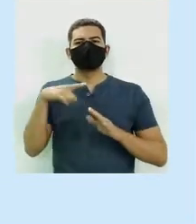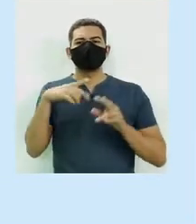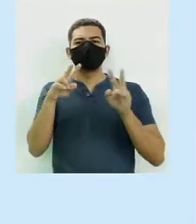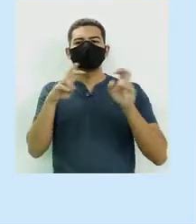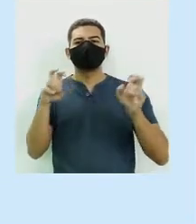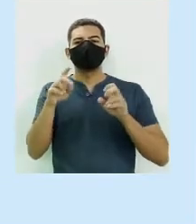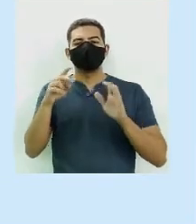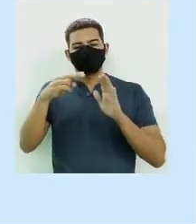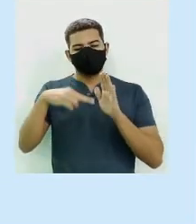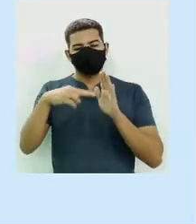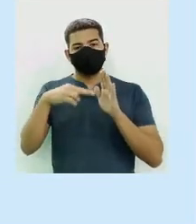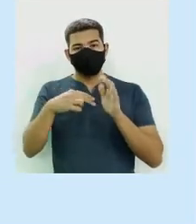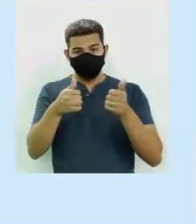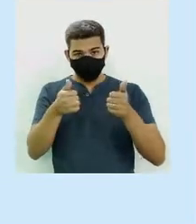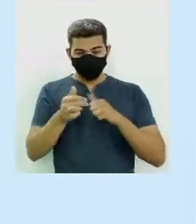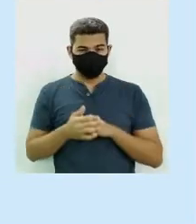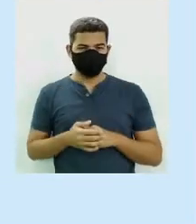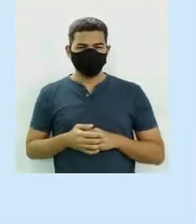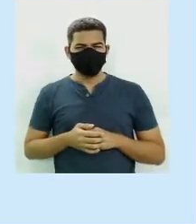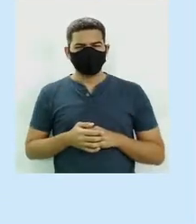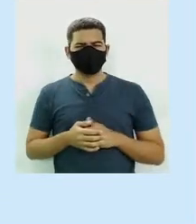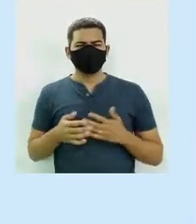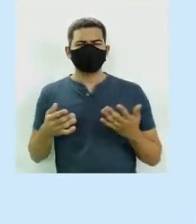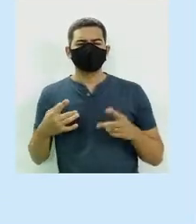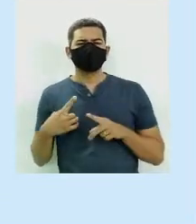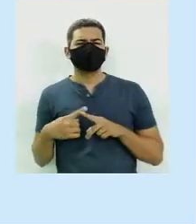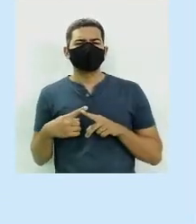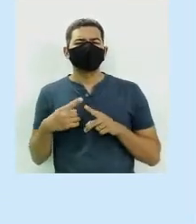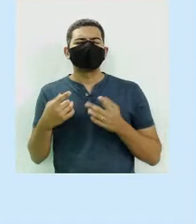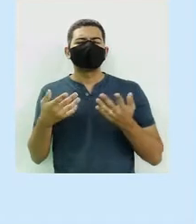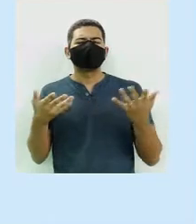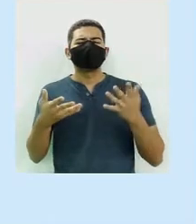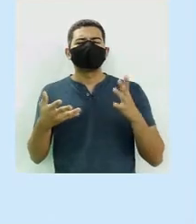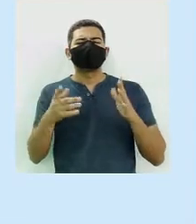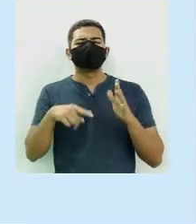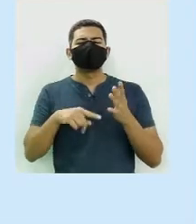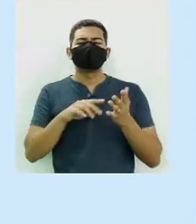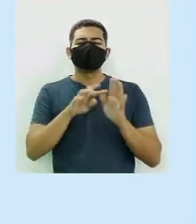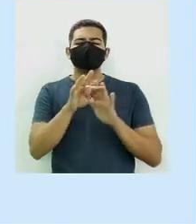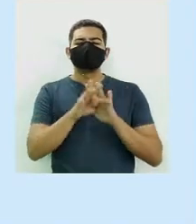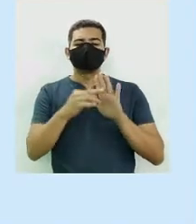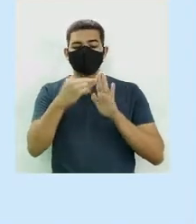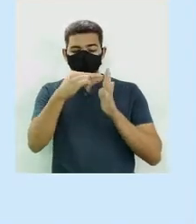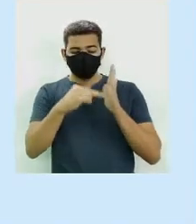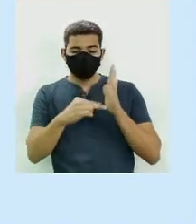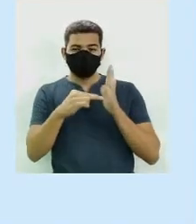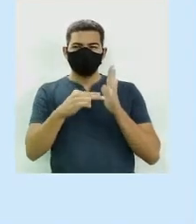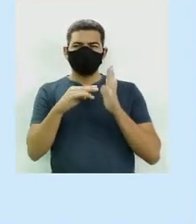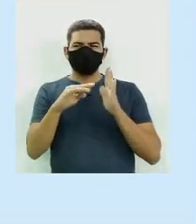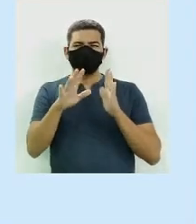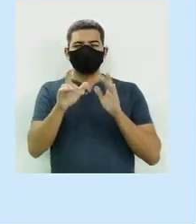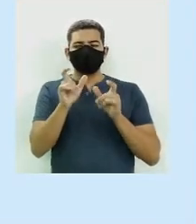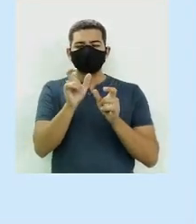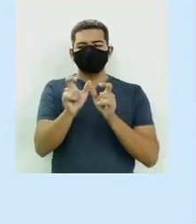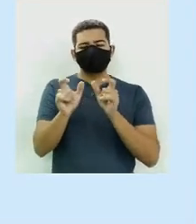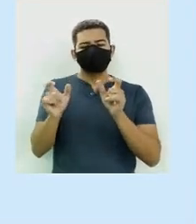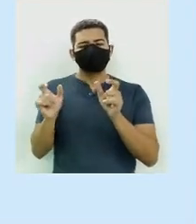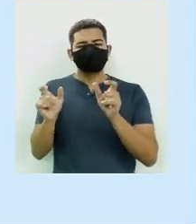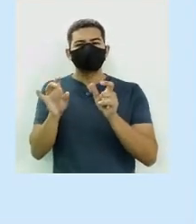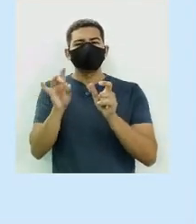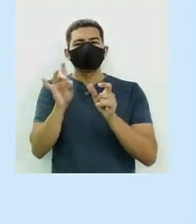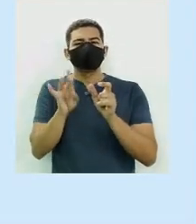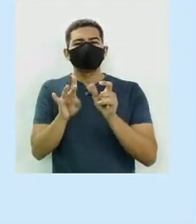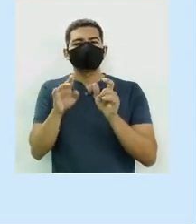das leituras, tá? A gente vai poder interpretar textos sem se preocupar em